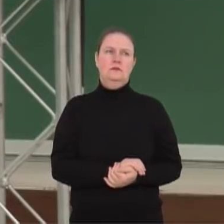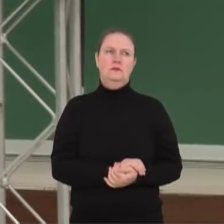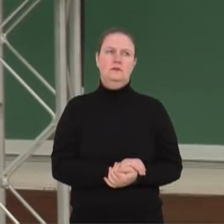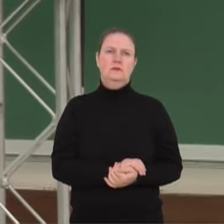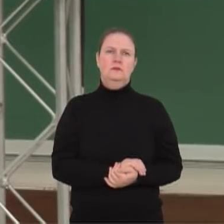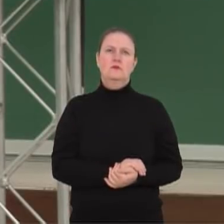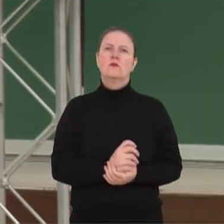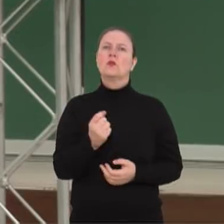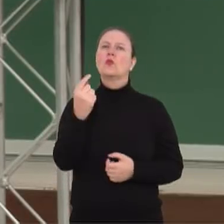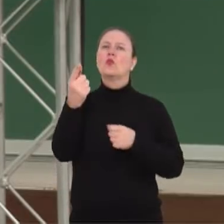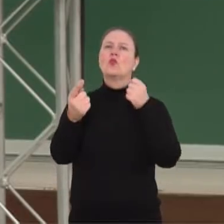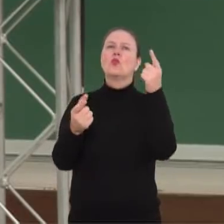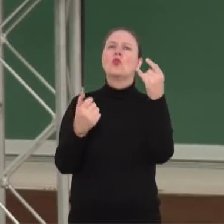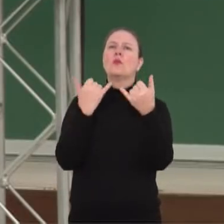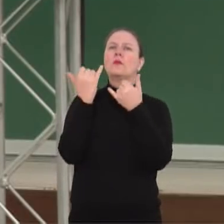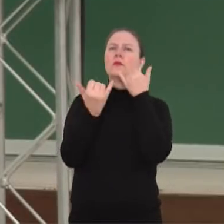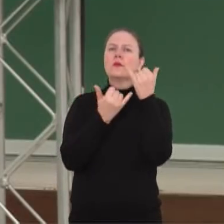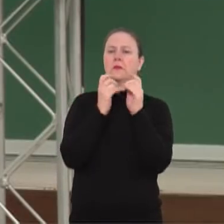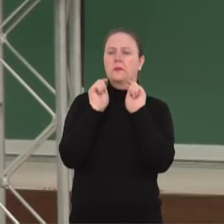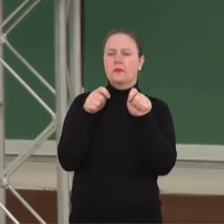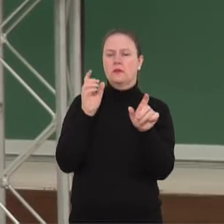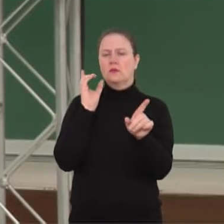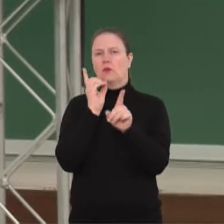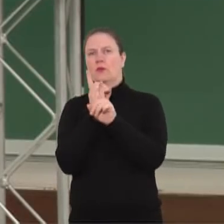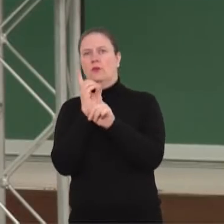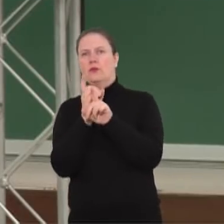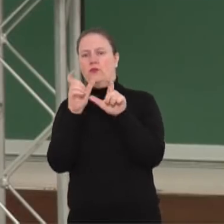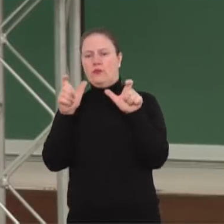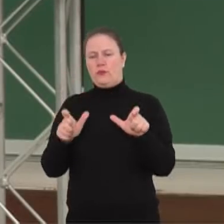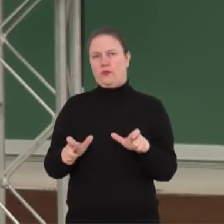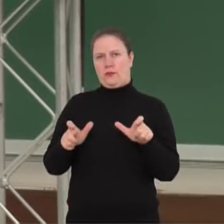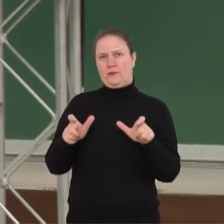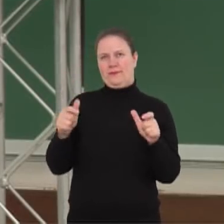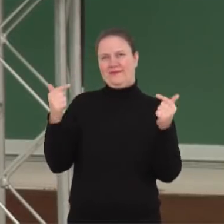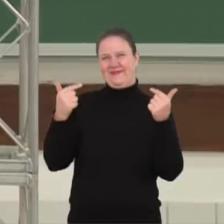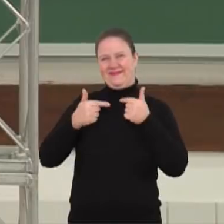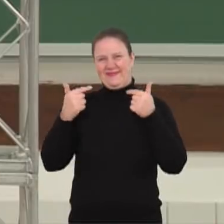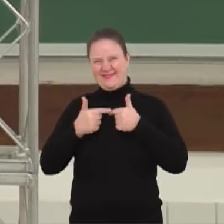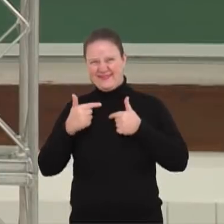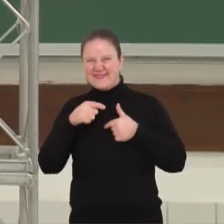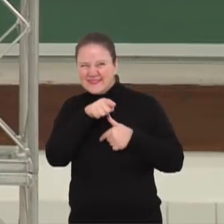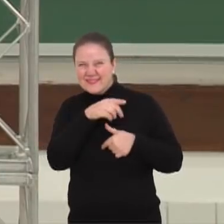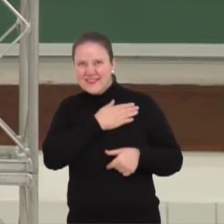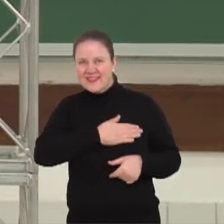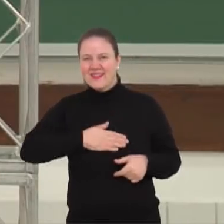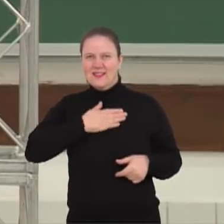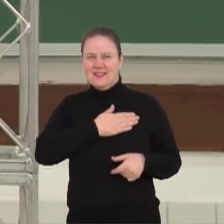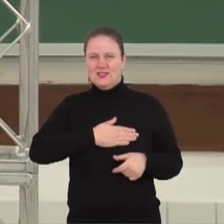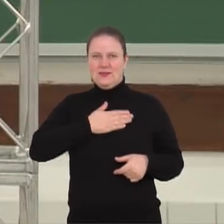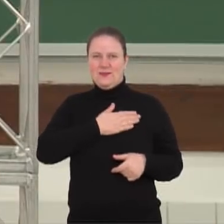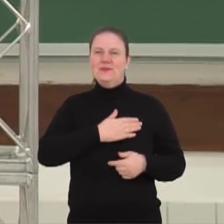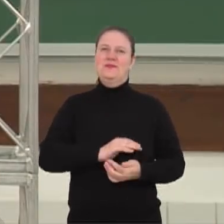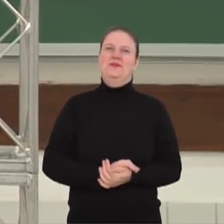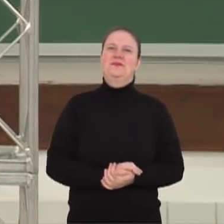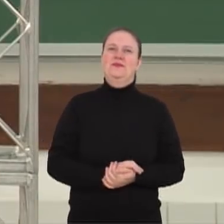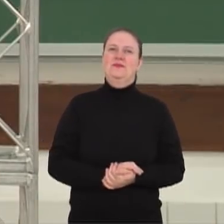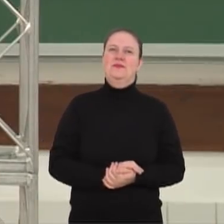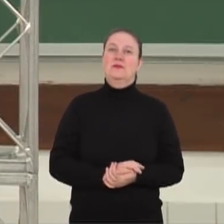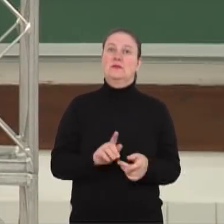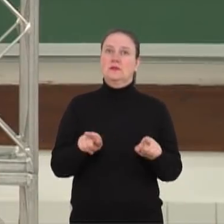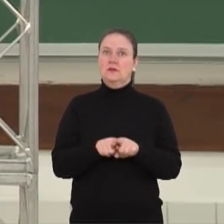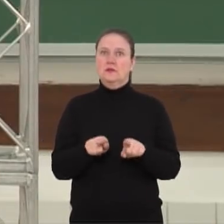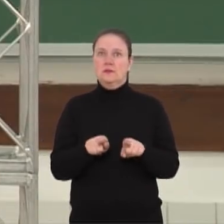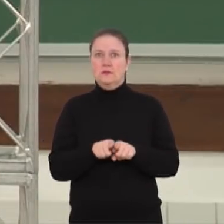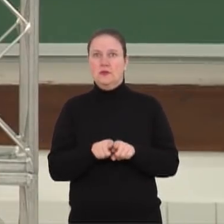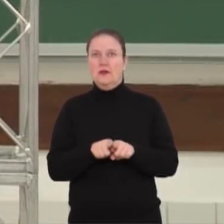são alguns brinquedos que a gente pode encontrar num parque de diversões. Legal? Você gostou? Foi legal? Você gosta de parque de diversões?